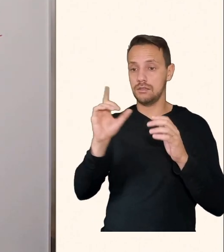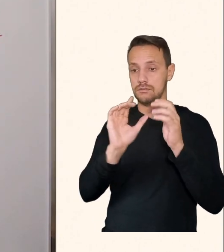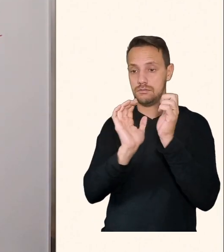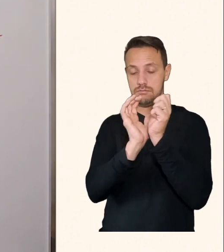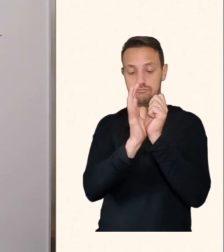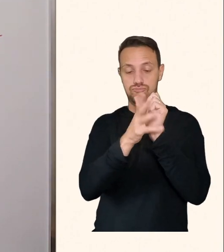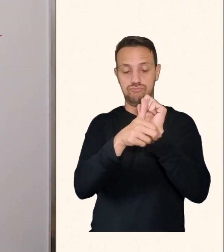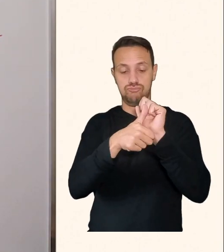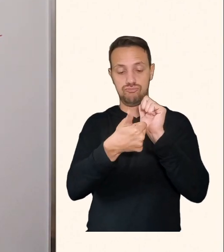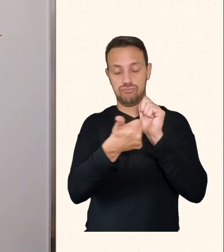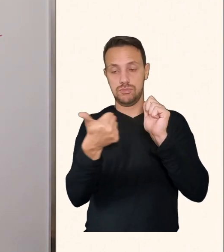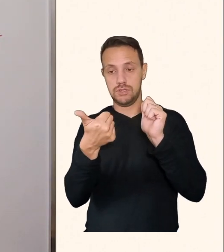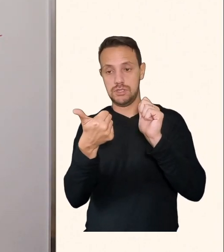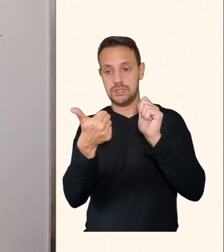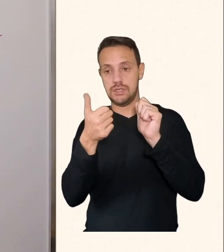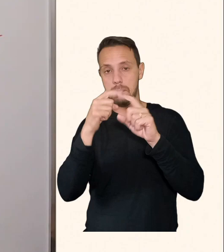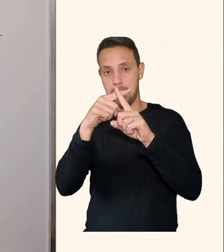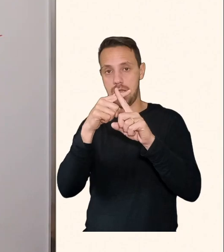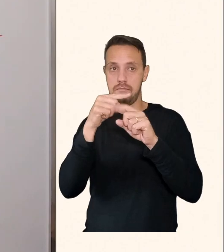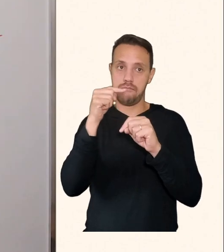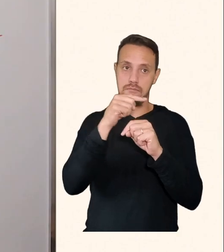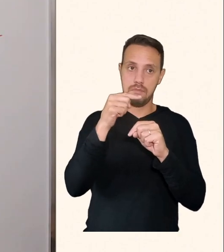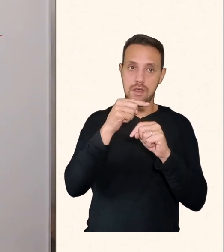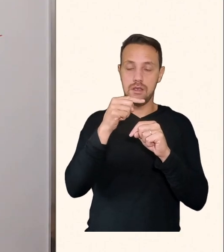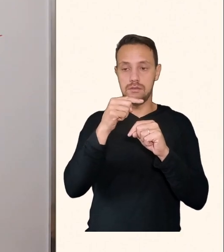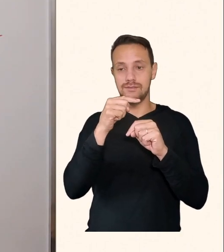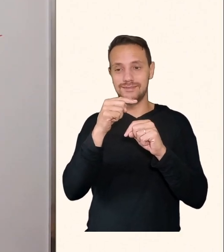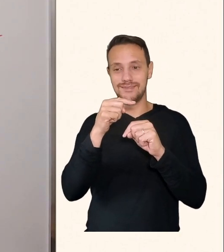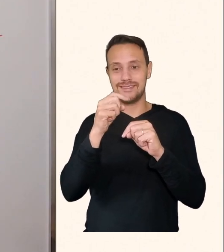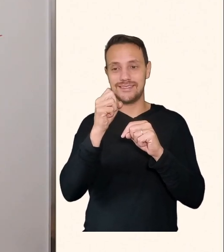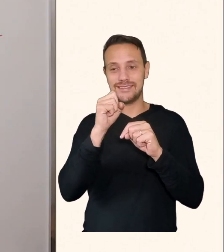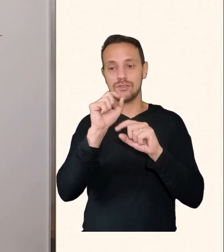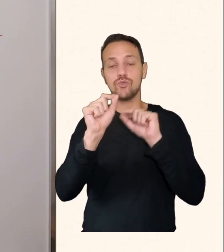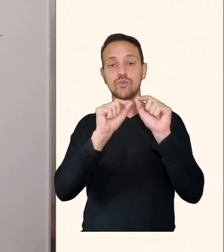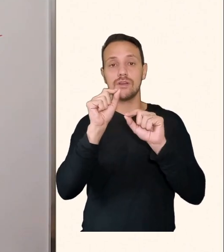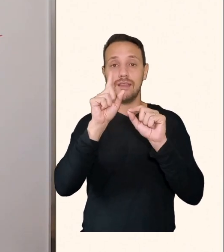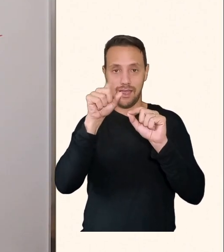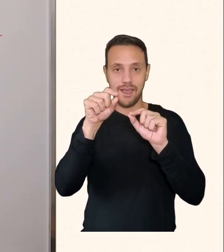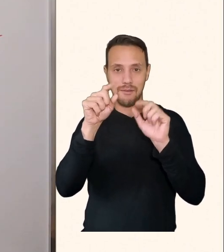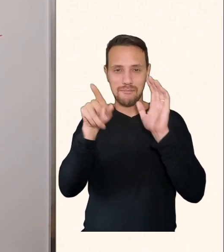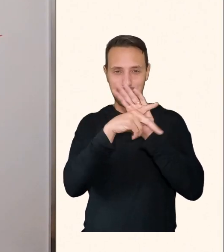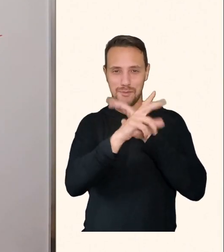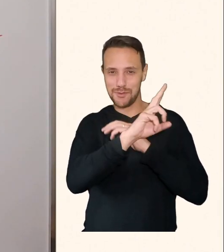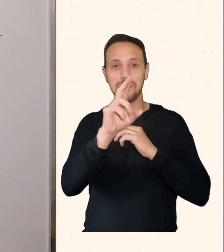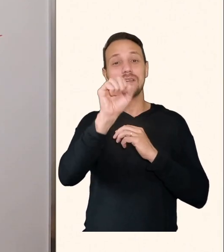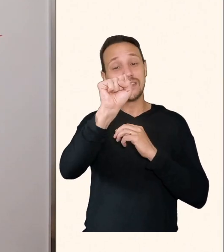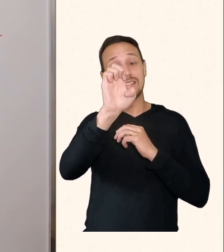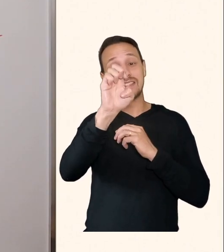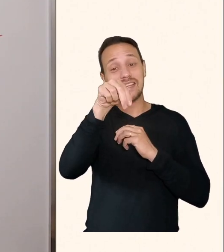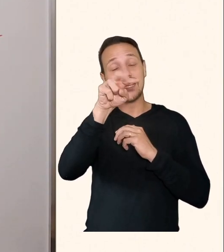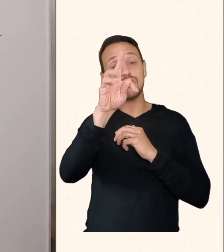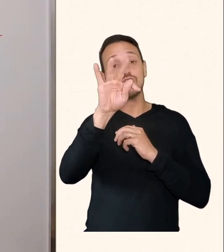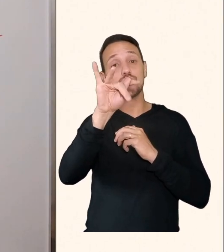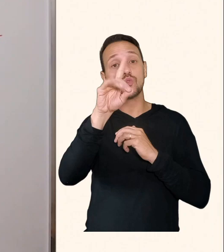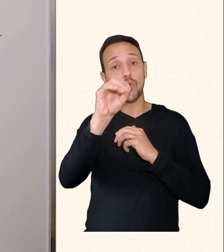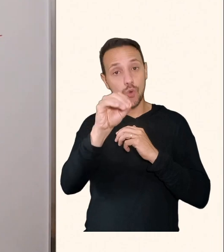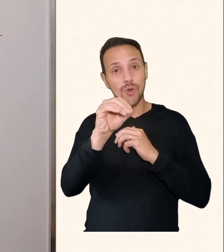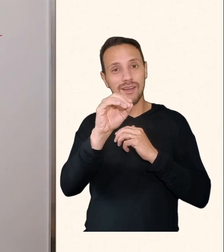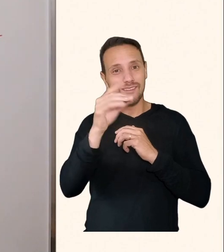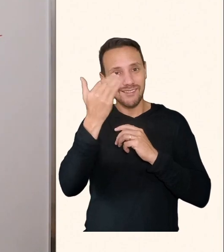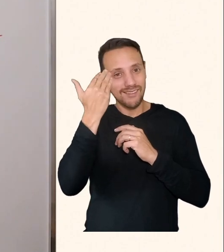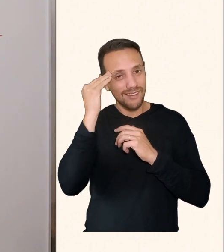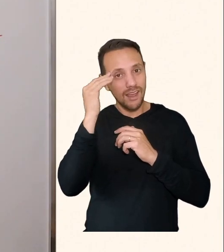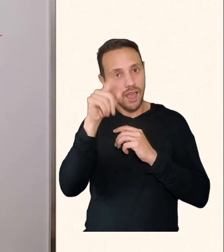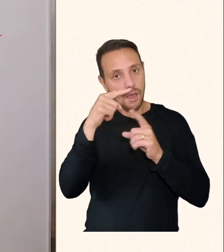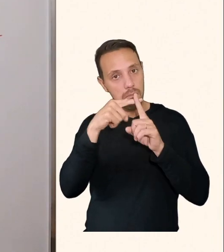em termos vetoriais, os sentidos, beleza? Vamos lá? I com J. I é o vermelho, J é